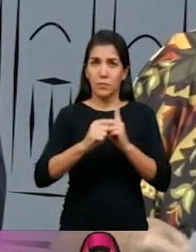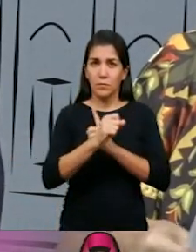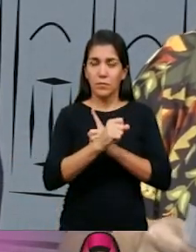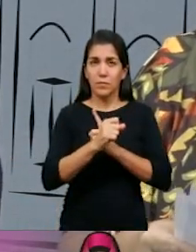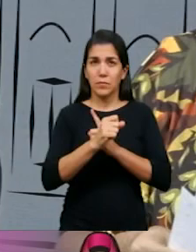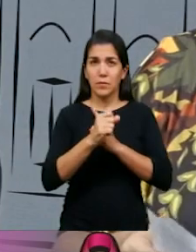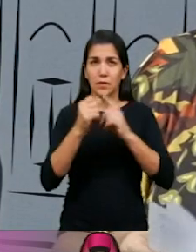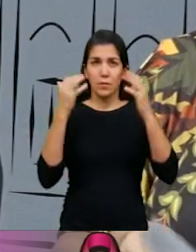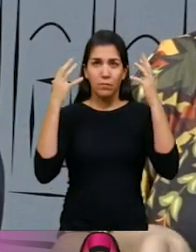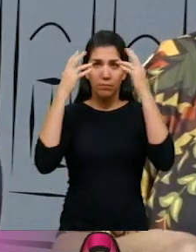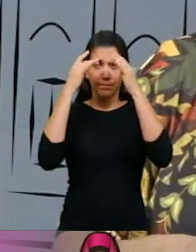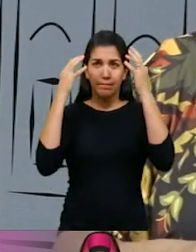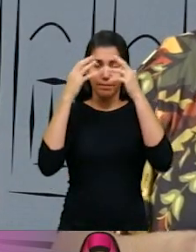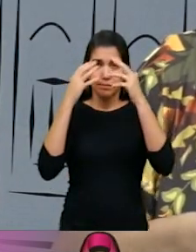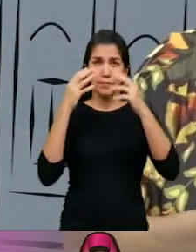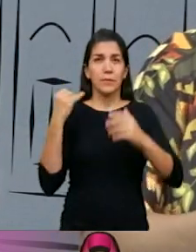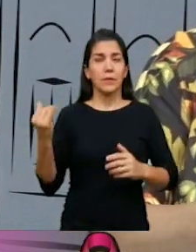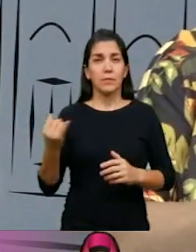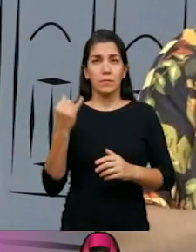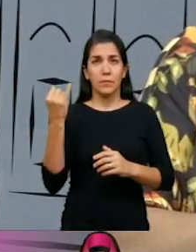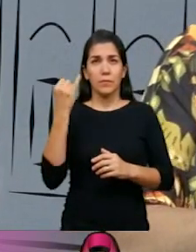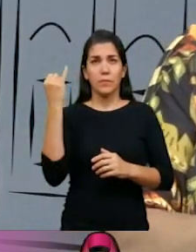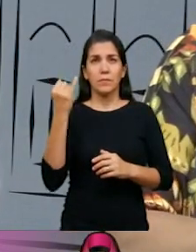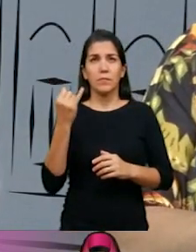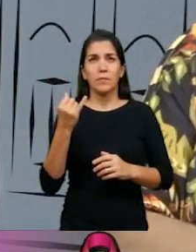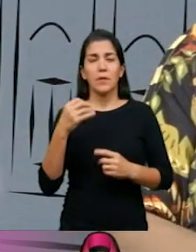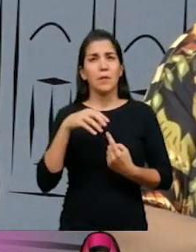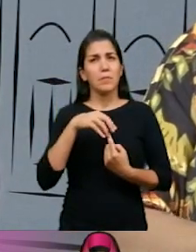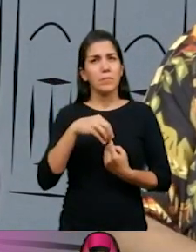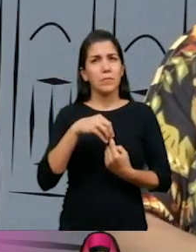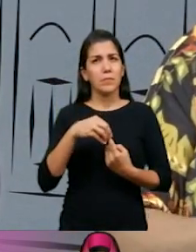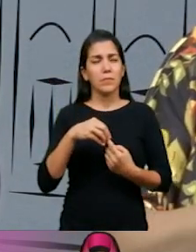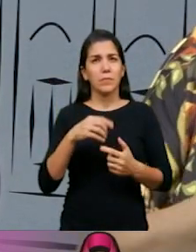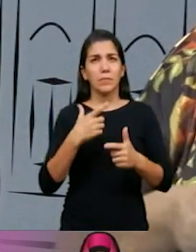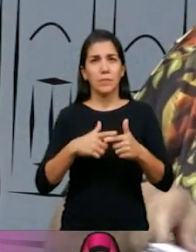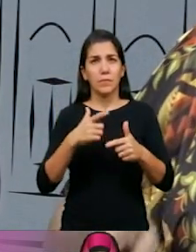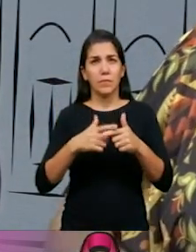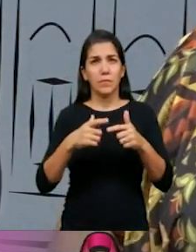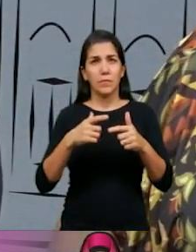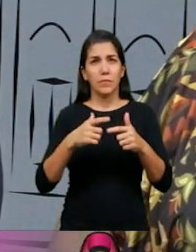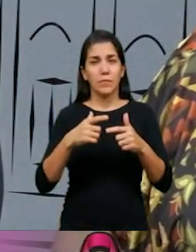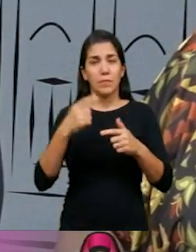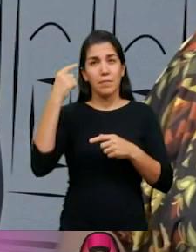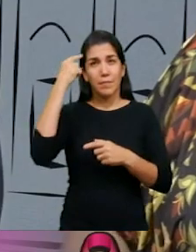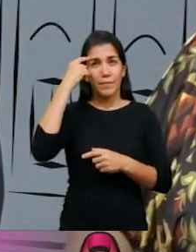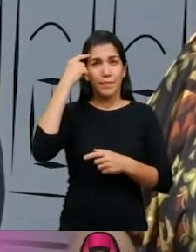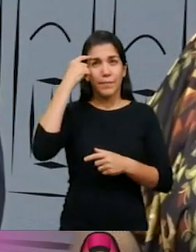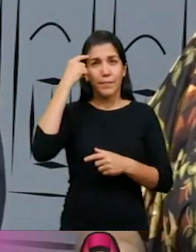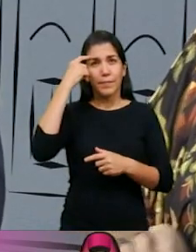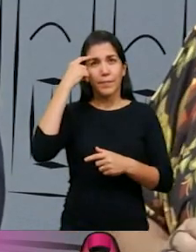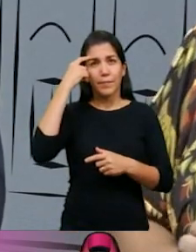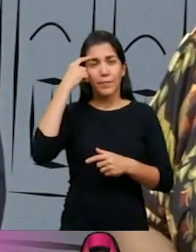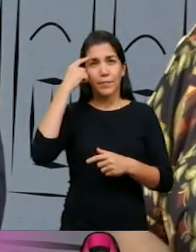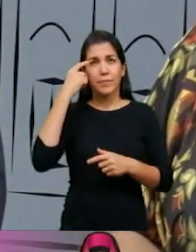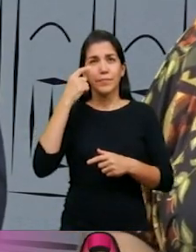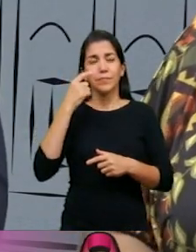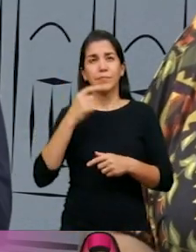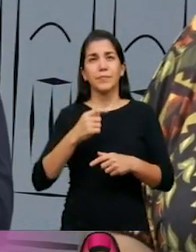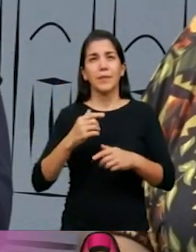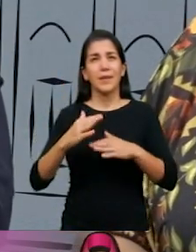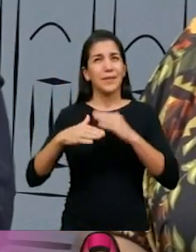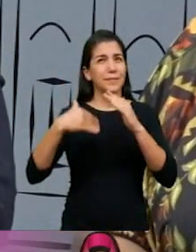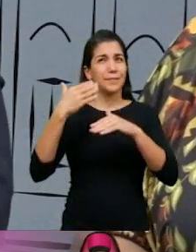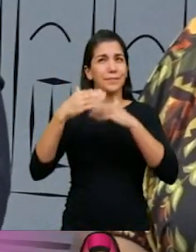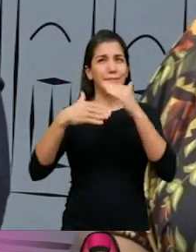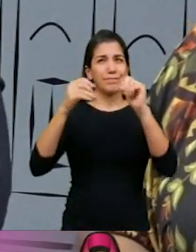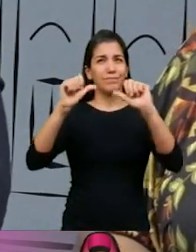inclusive atualmente, que os problemas, as questões mentais e psicológicas têm sido cada vez mais agravadas. Então,